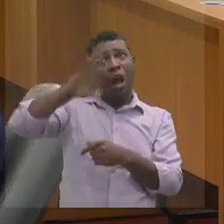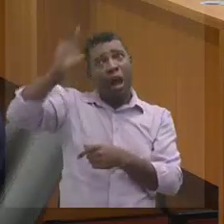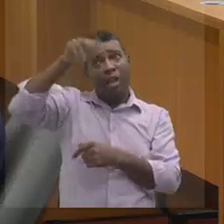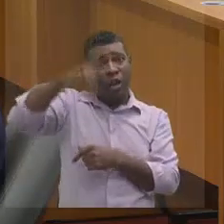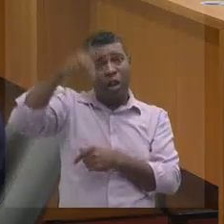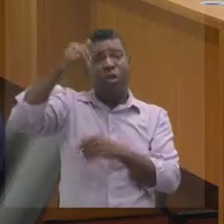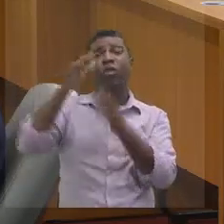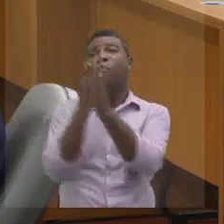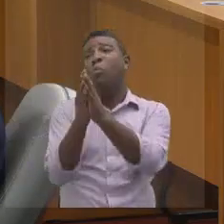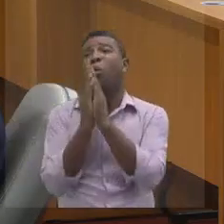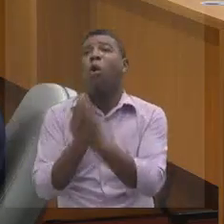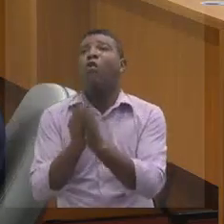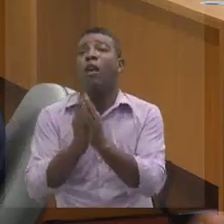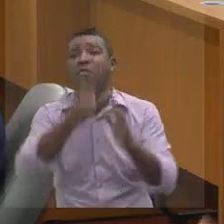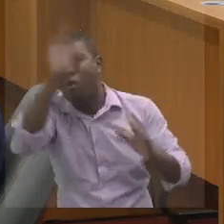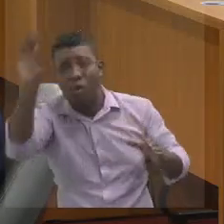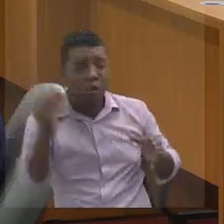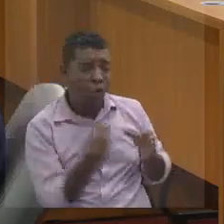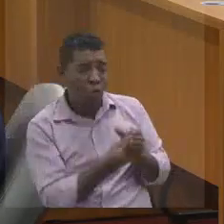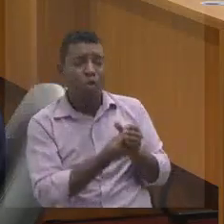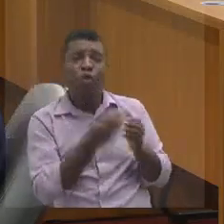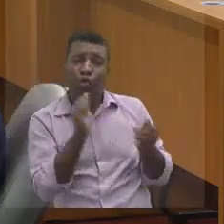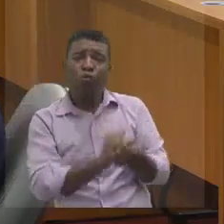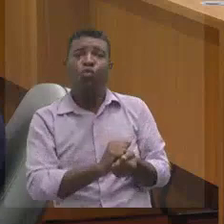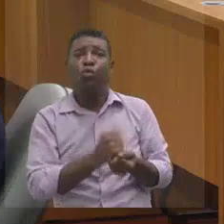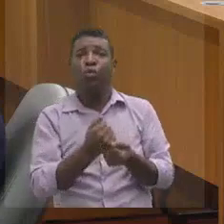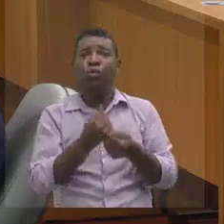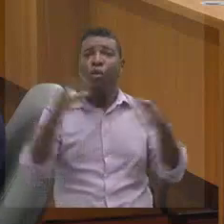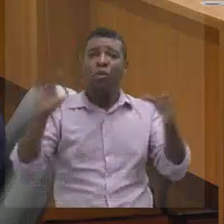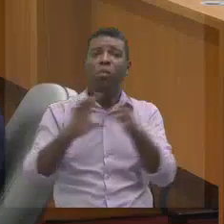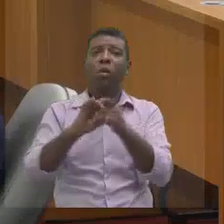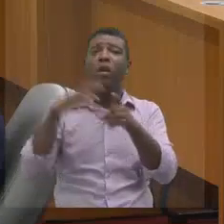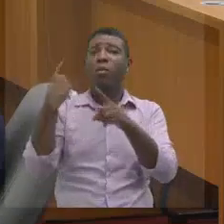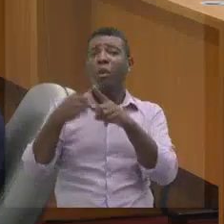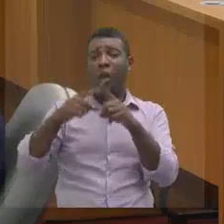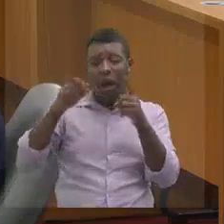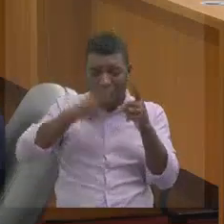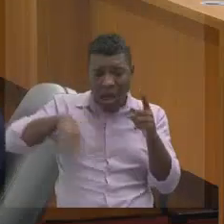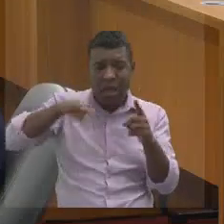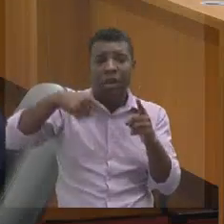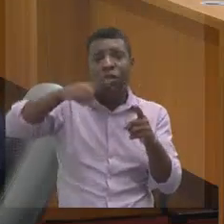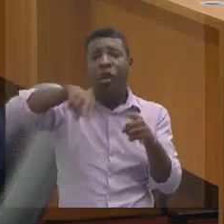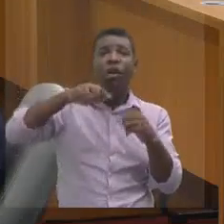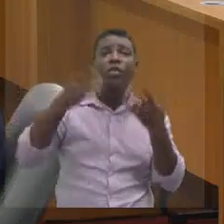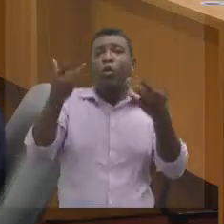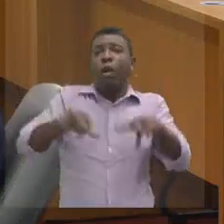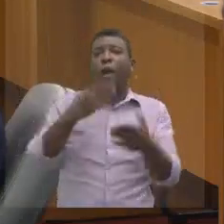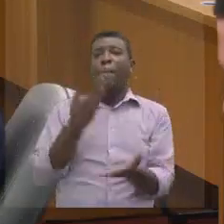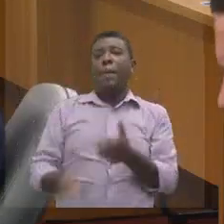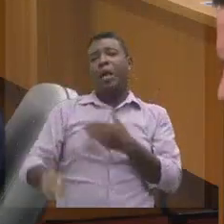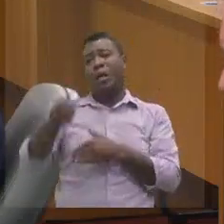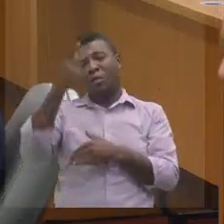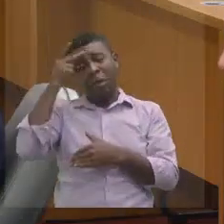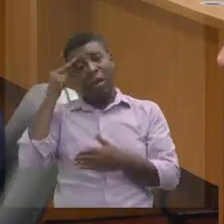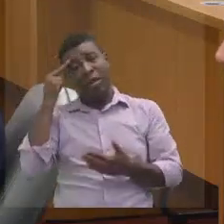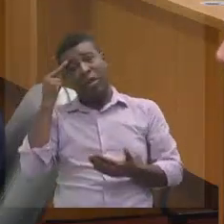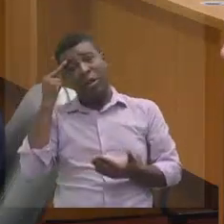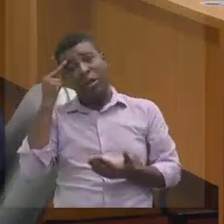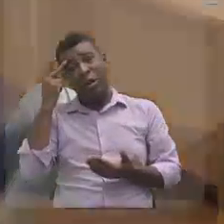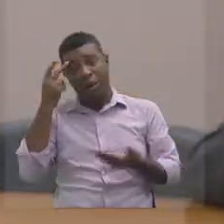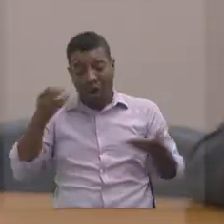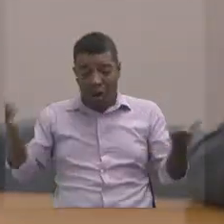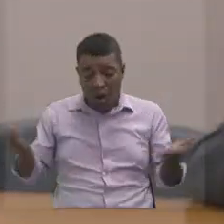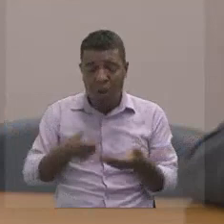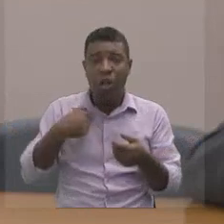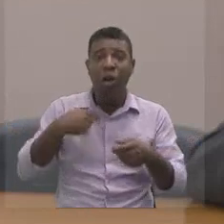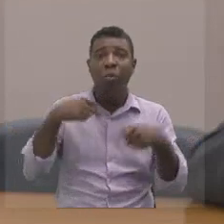nós necessitamos porque a nossa região já não aguenta mais perder pessoas hoje eu tive que reduzir a velocidade